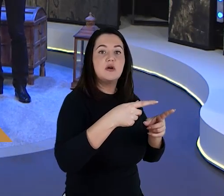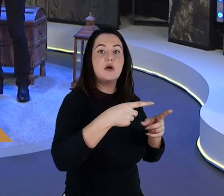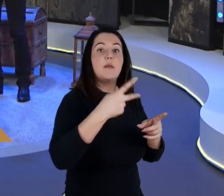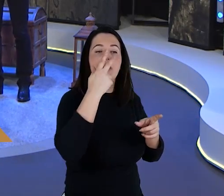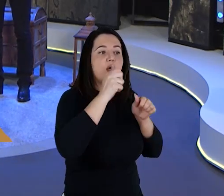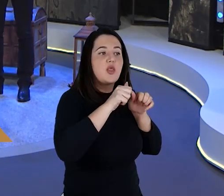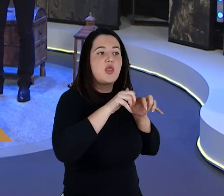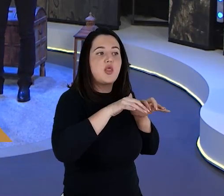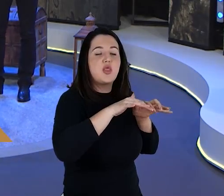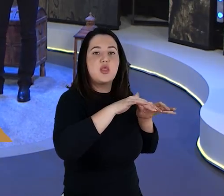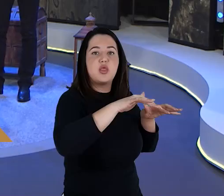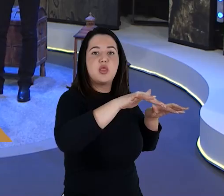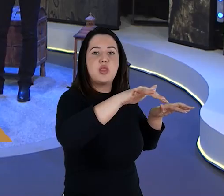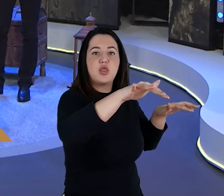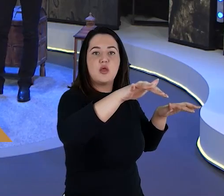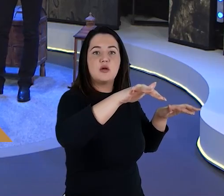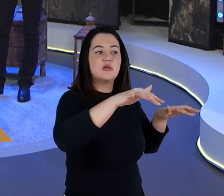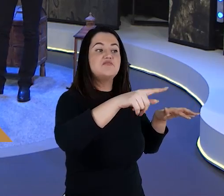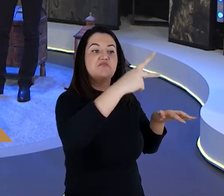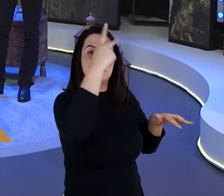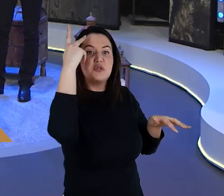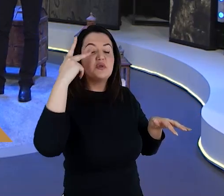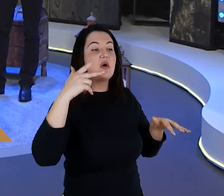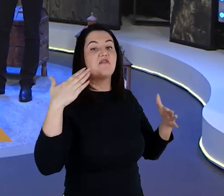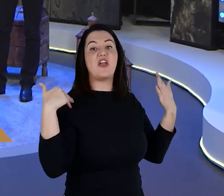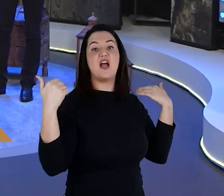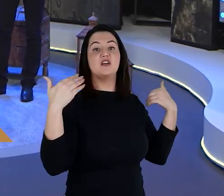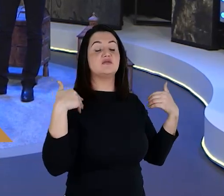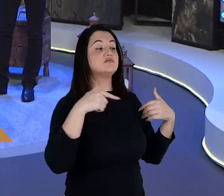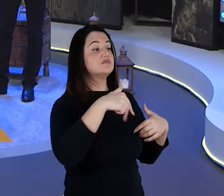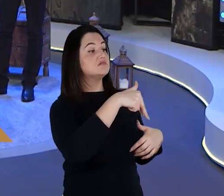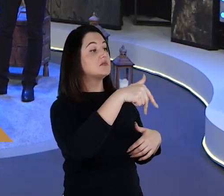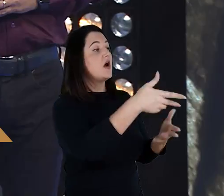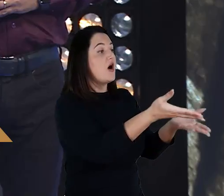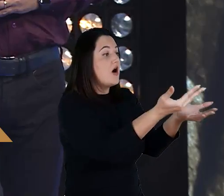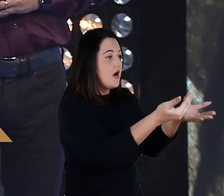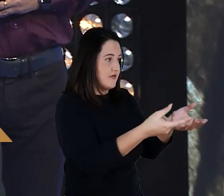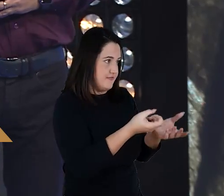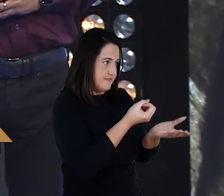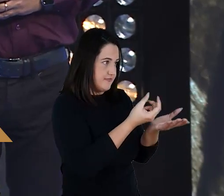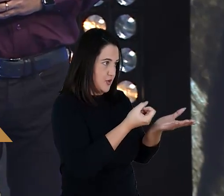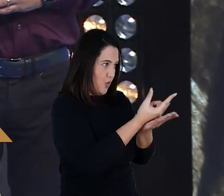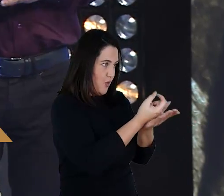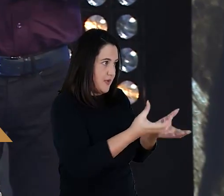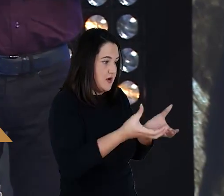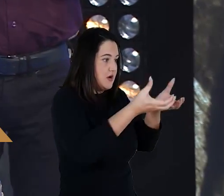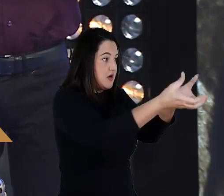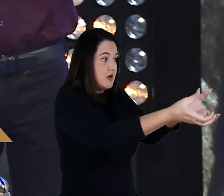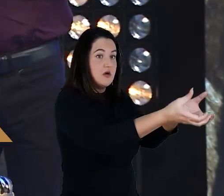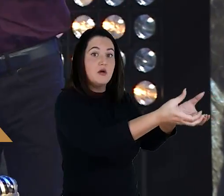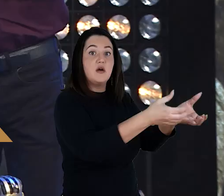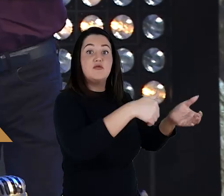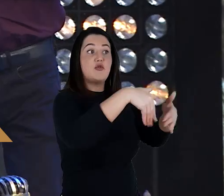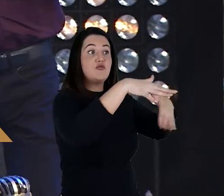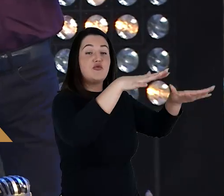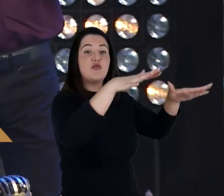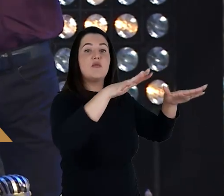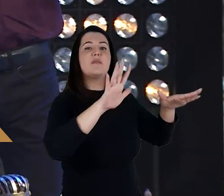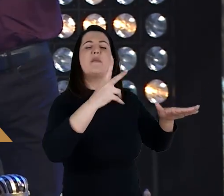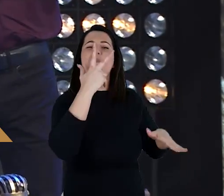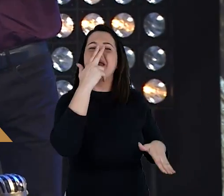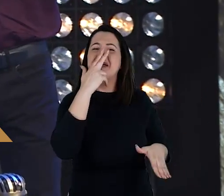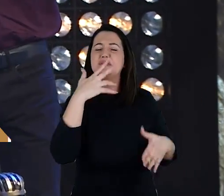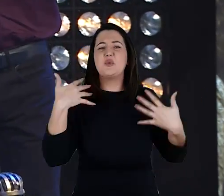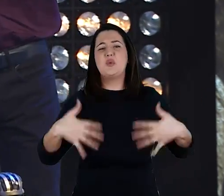pegar peças aqui e vender para várias partes do mundo. Contudo, o que a princípio teria sido